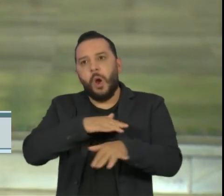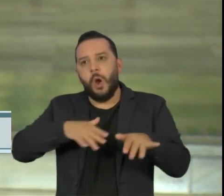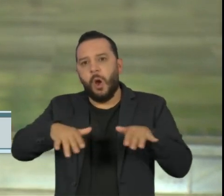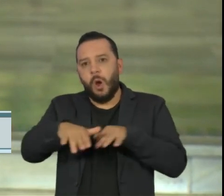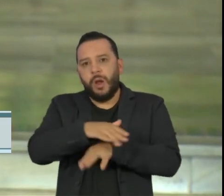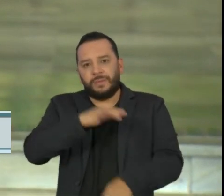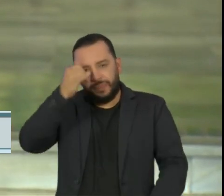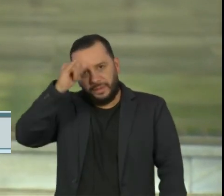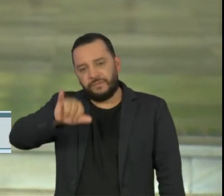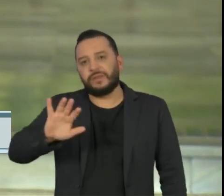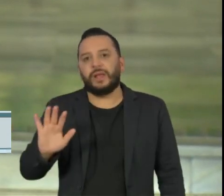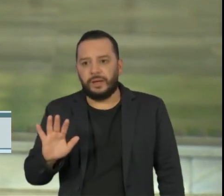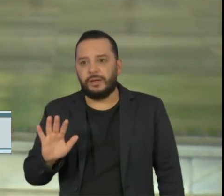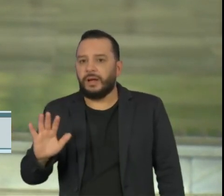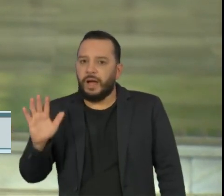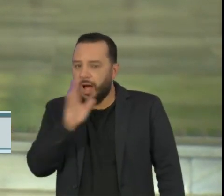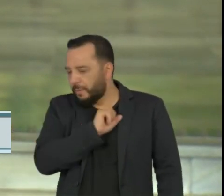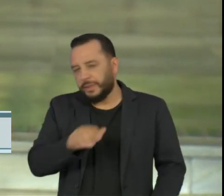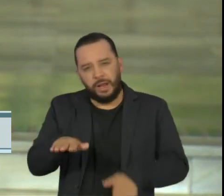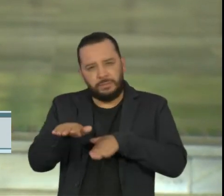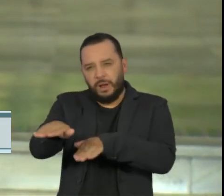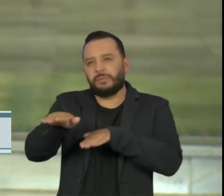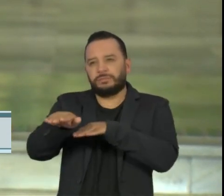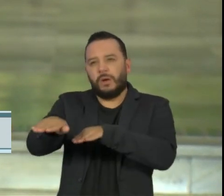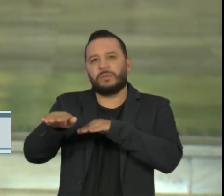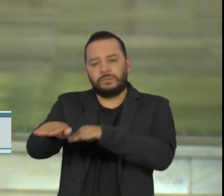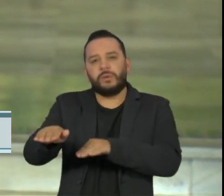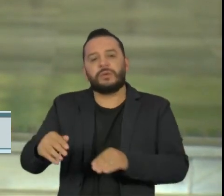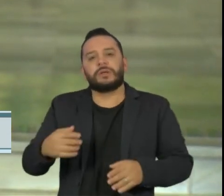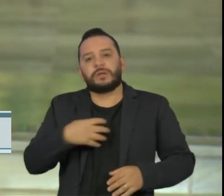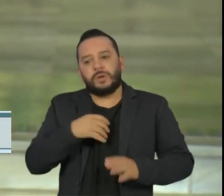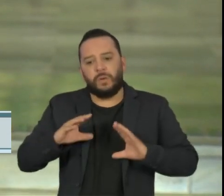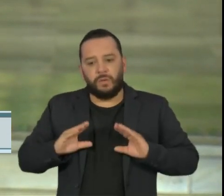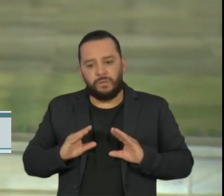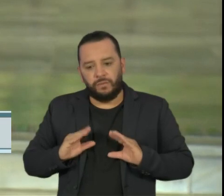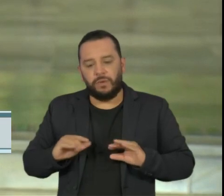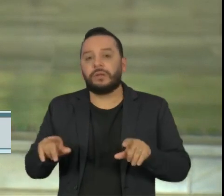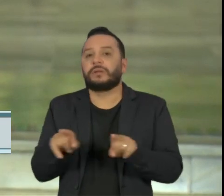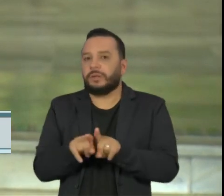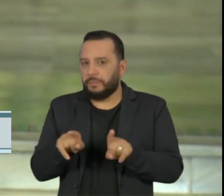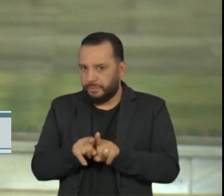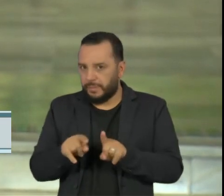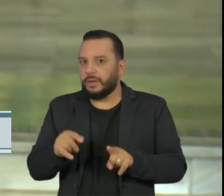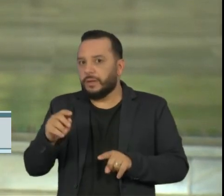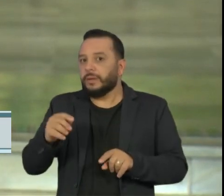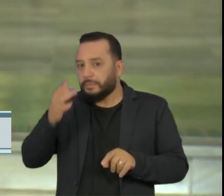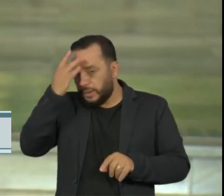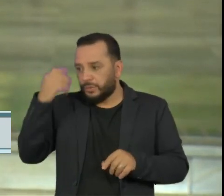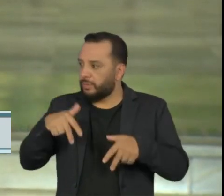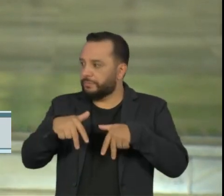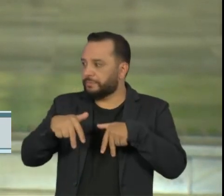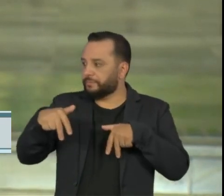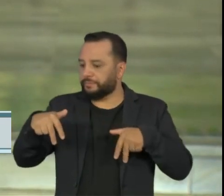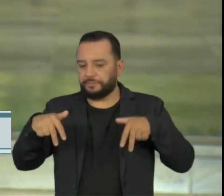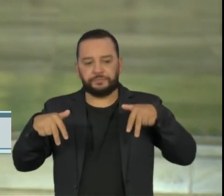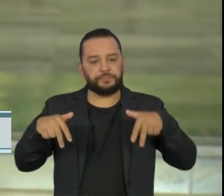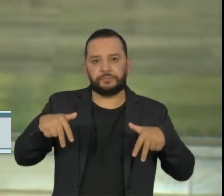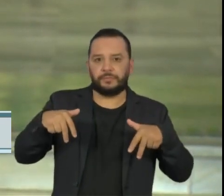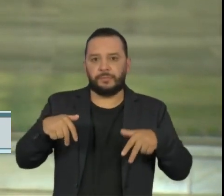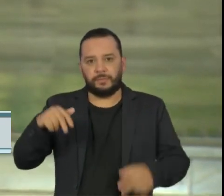seja, no menor intervalo possível, para oferecer mais conforto e o distanciamento possível dentro do